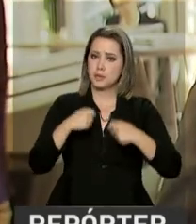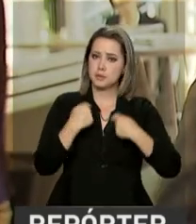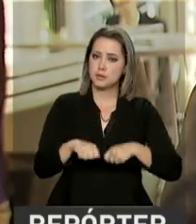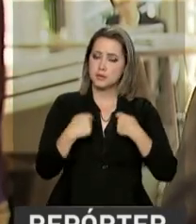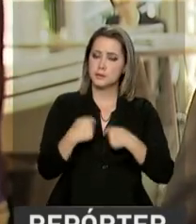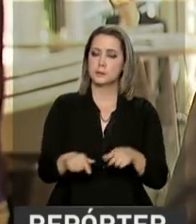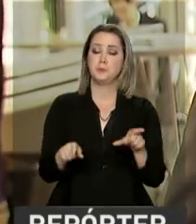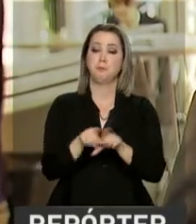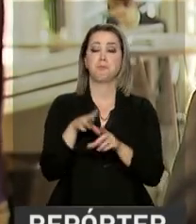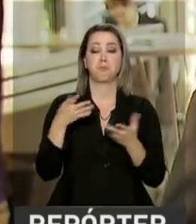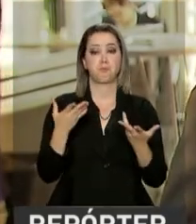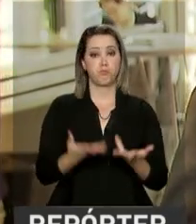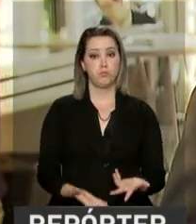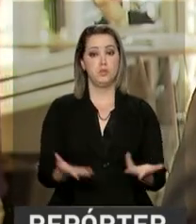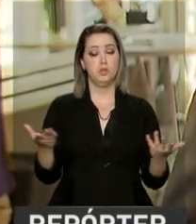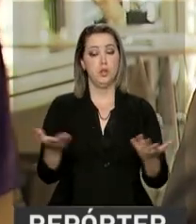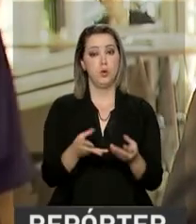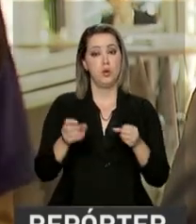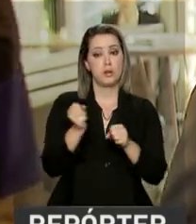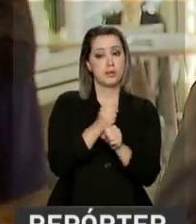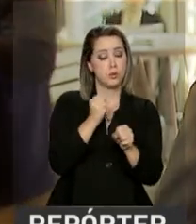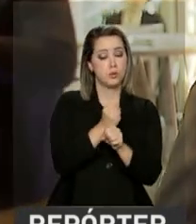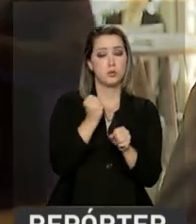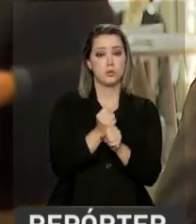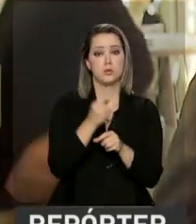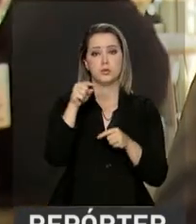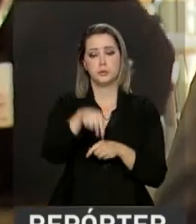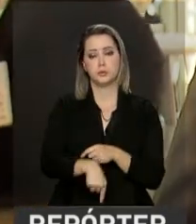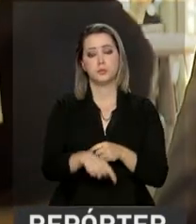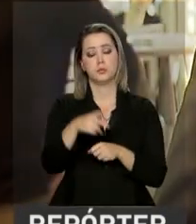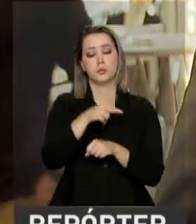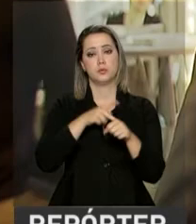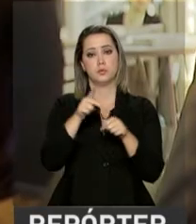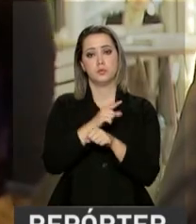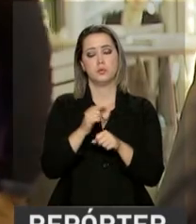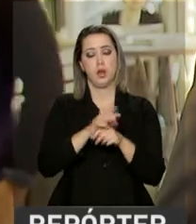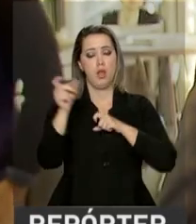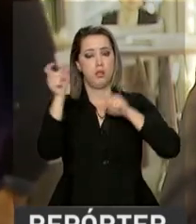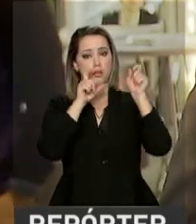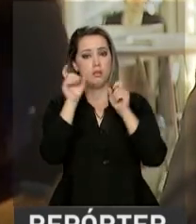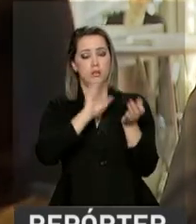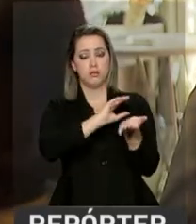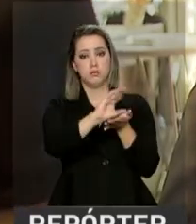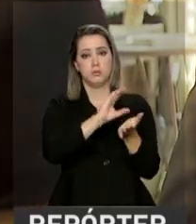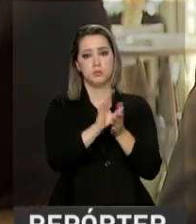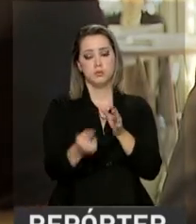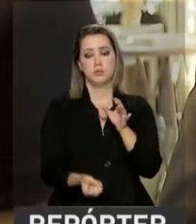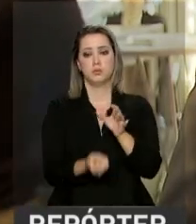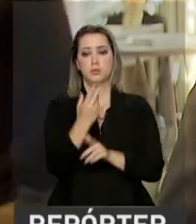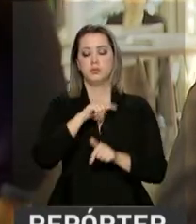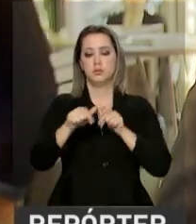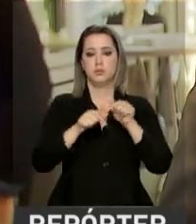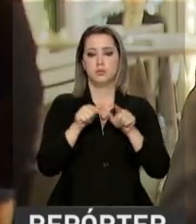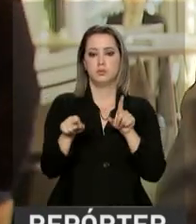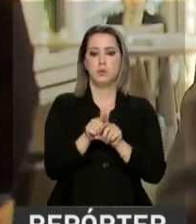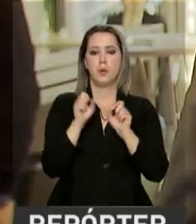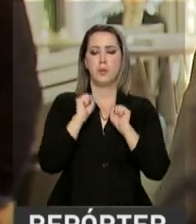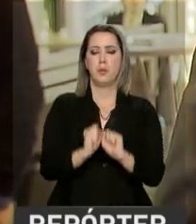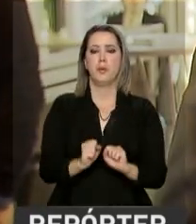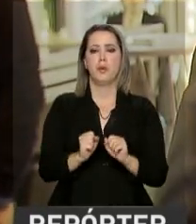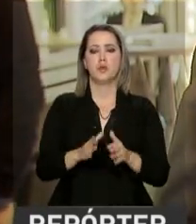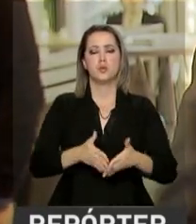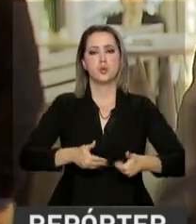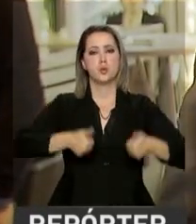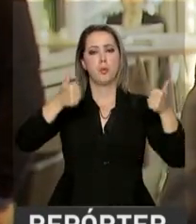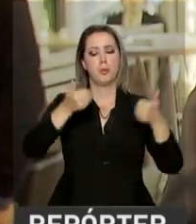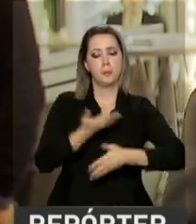a implantação dessa infraestrutura, além de atrair investimentos e gerar emprego e renda, pode melhorar